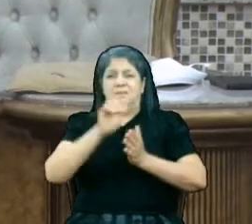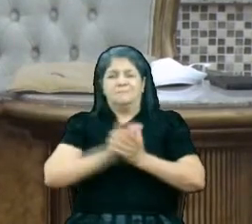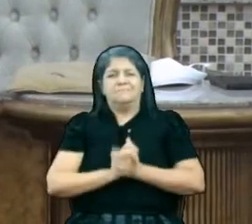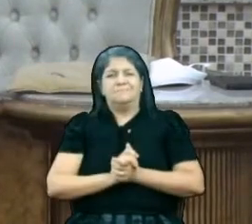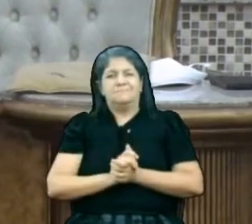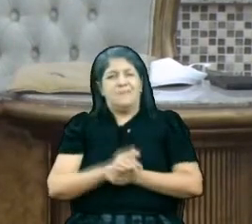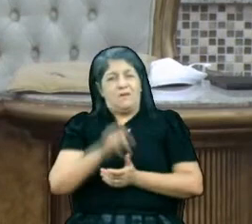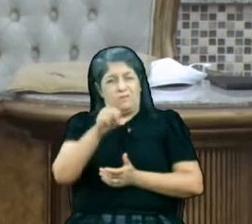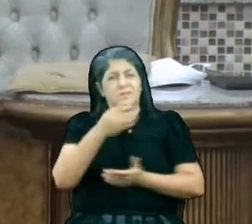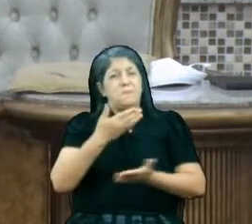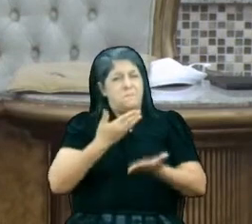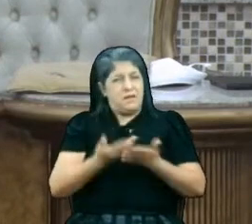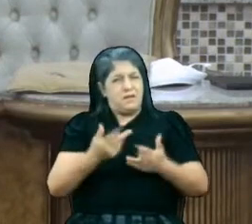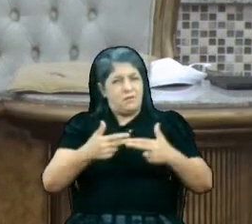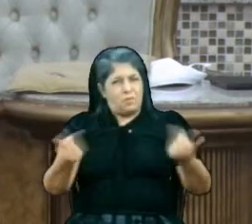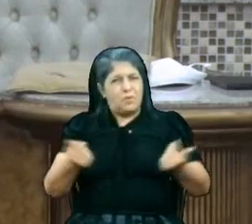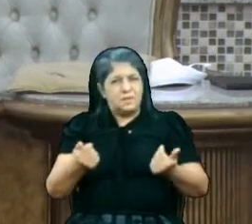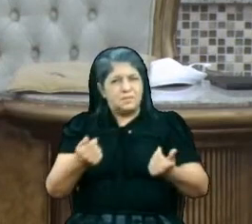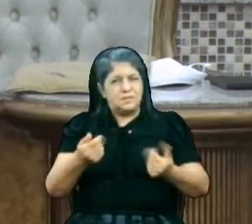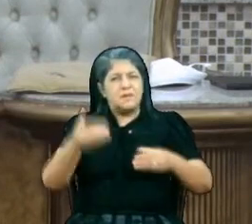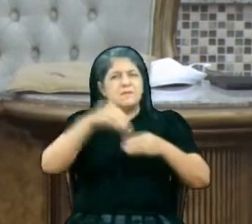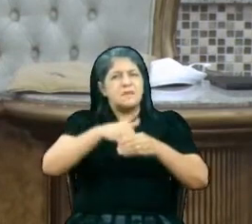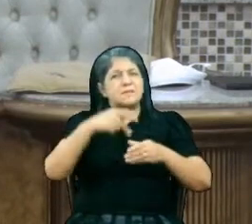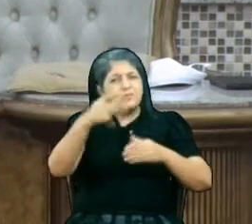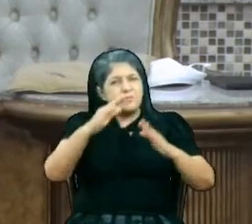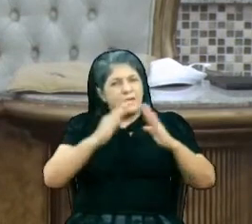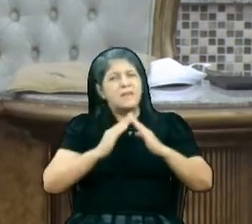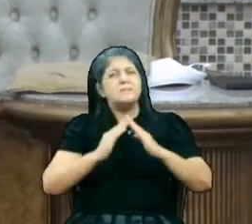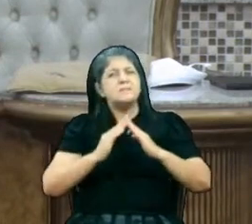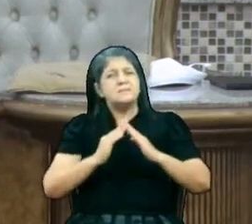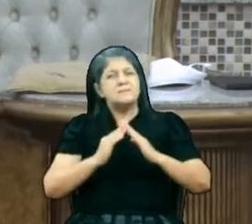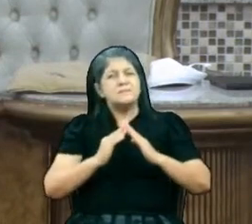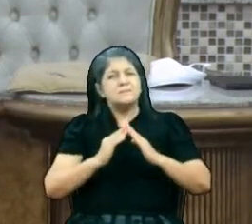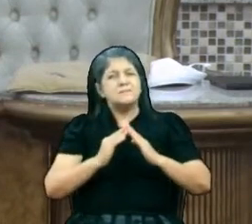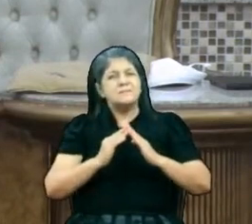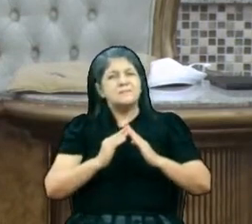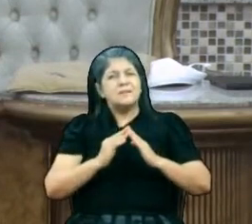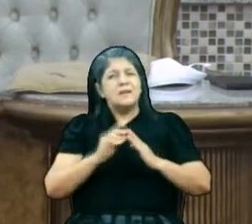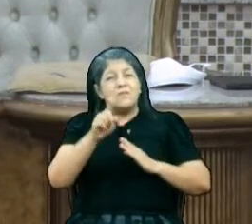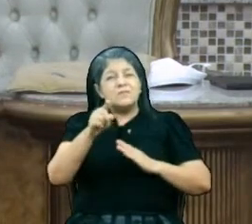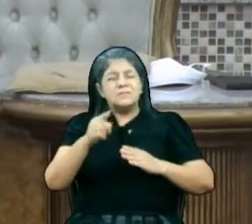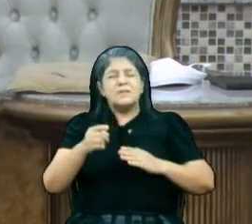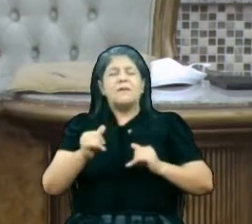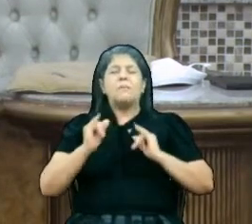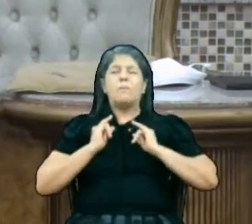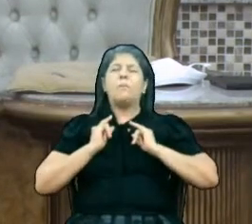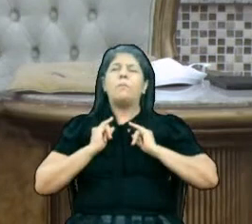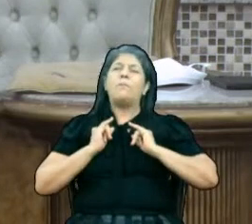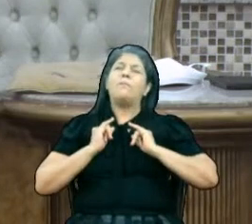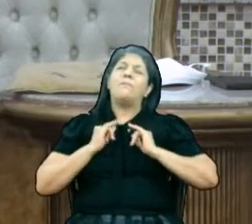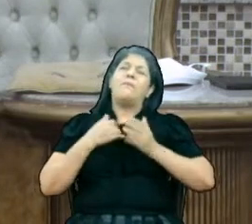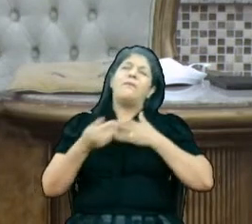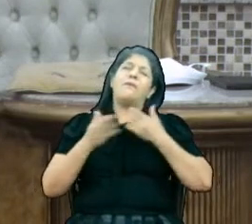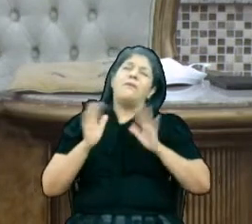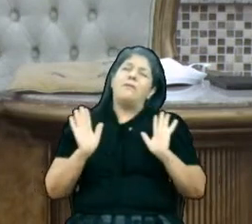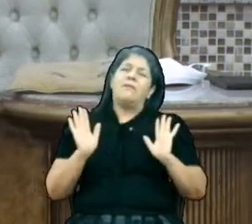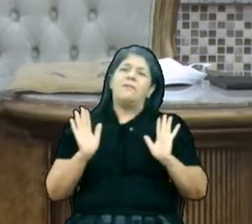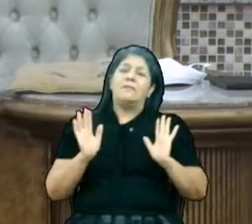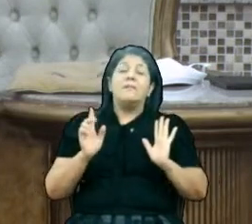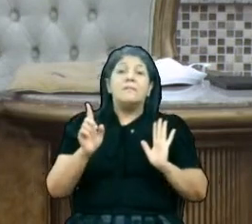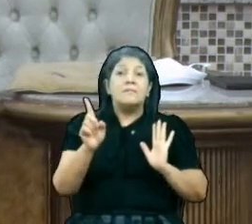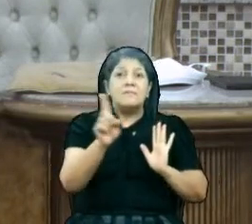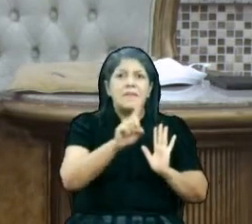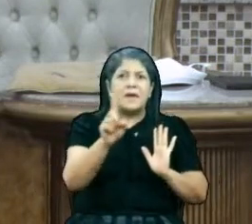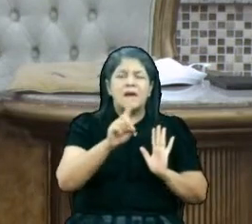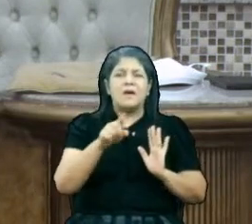vida você está conformado com isso a mulher não se conformou a gente não pode ficar assim não